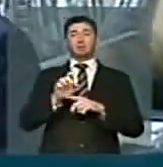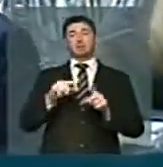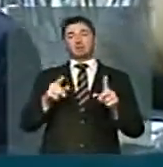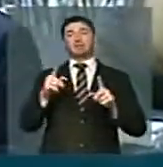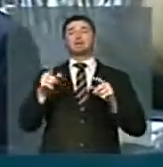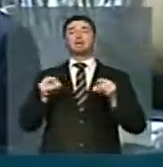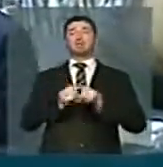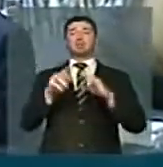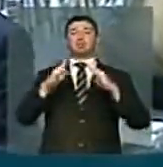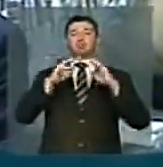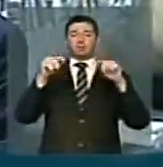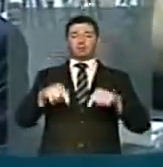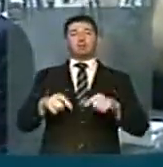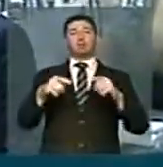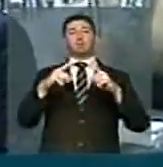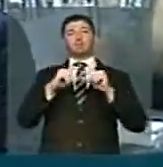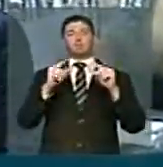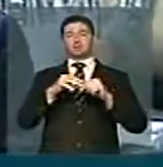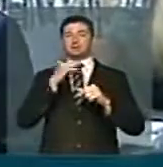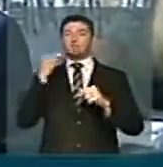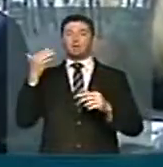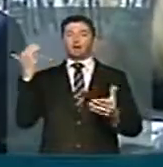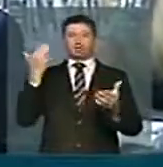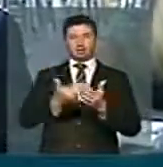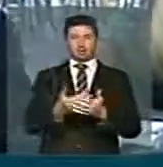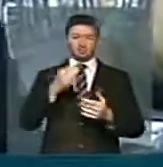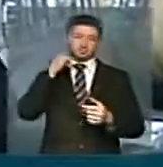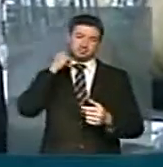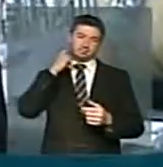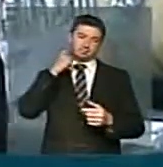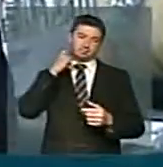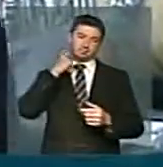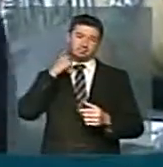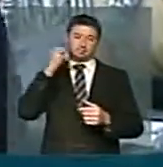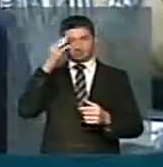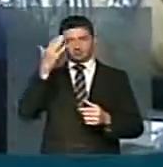residiu, não é, até falecer aqui em Brasília. É só isso, senhor presidente, quero agradecer.